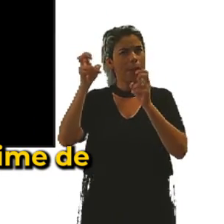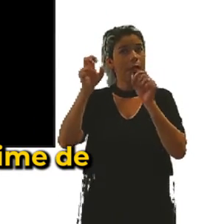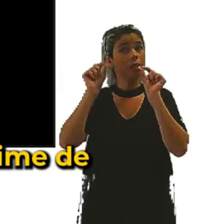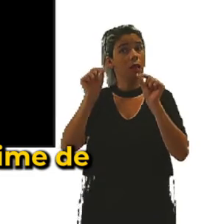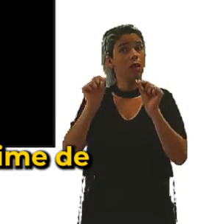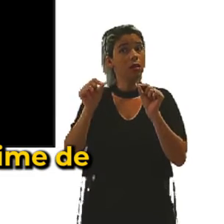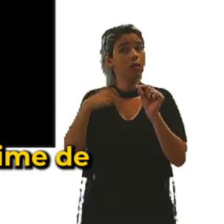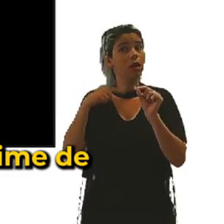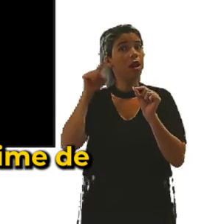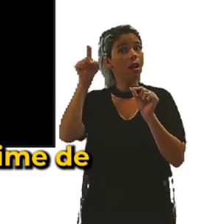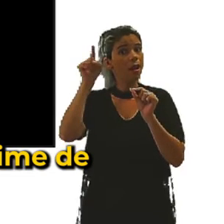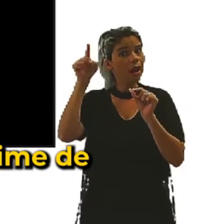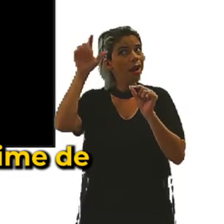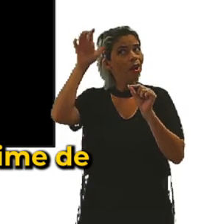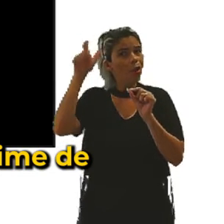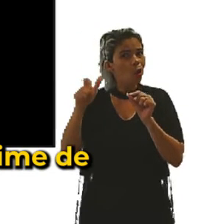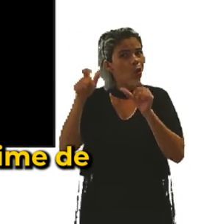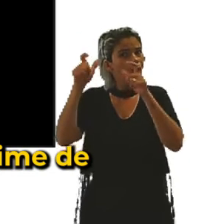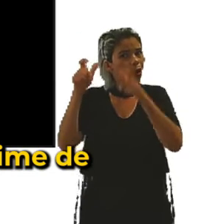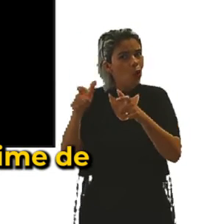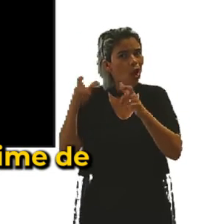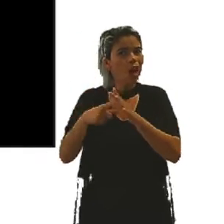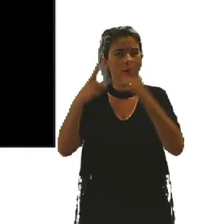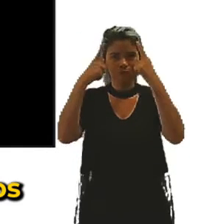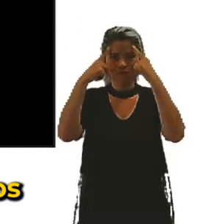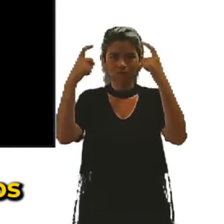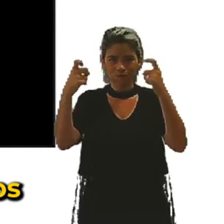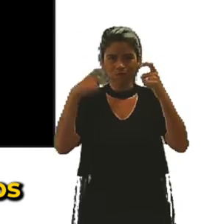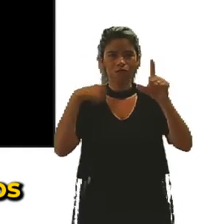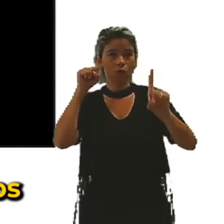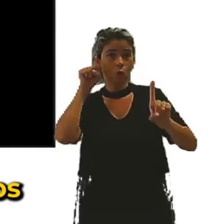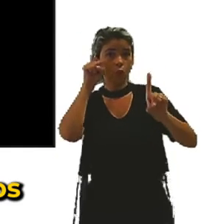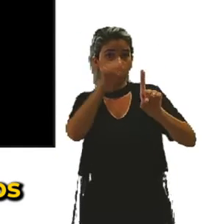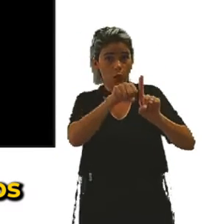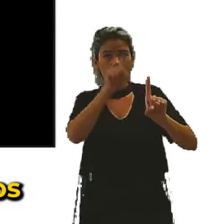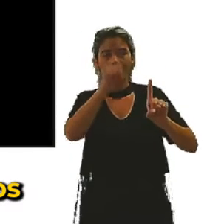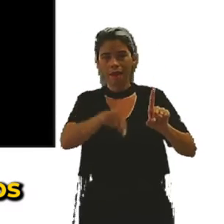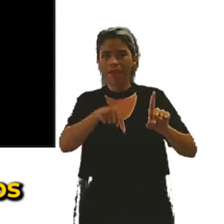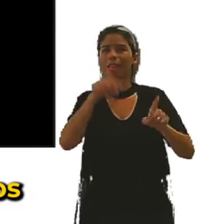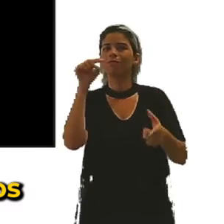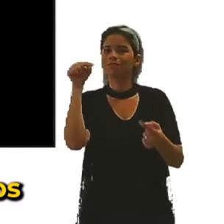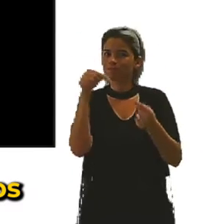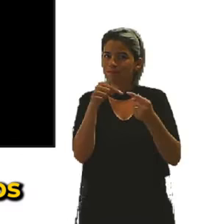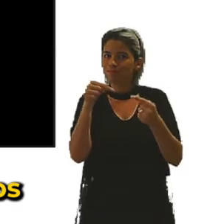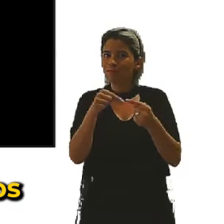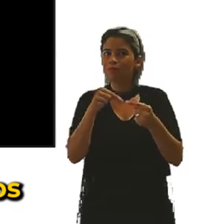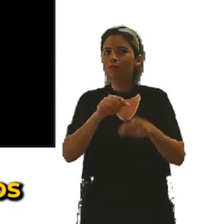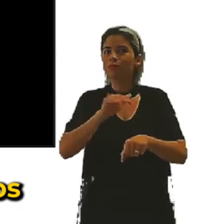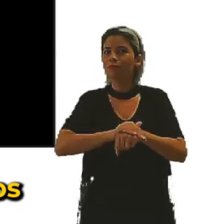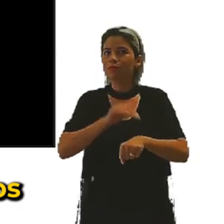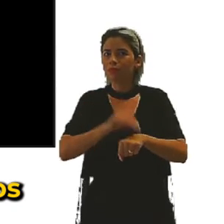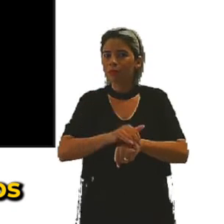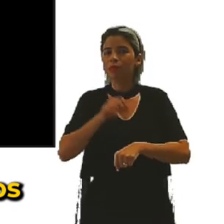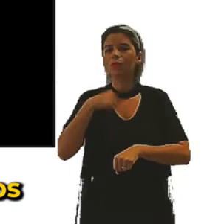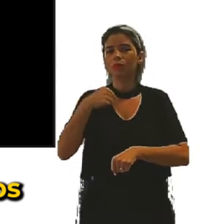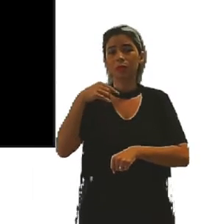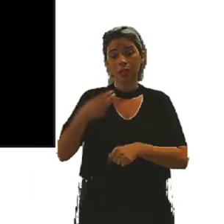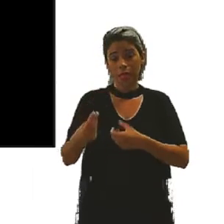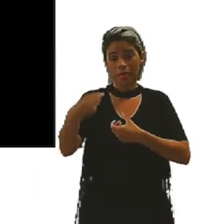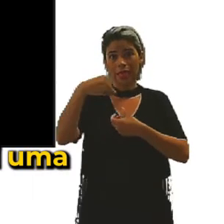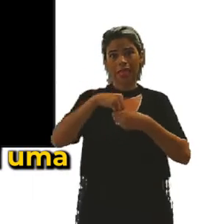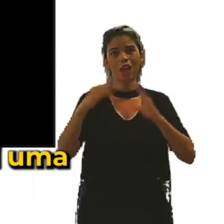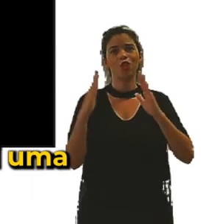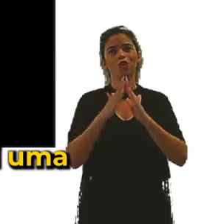a espacialidade, o local, então, do crime de feminicídio, ele se dá efetivamente nos